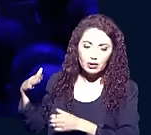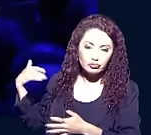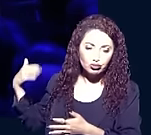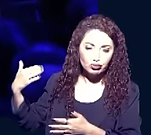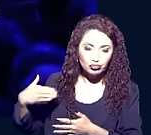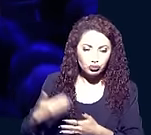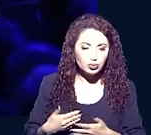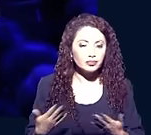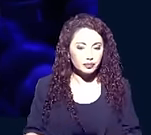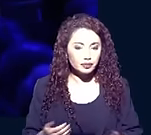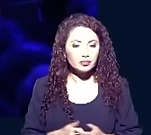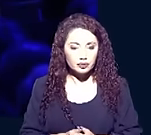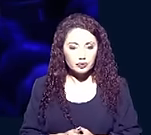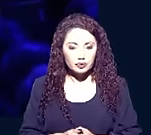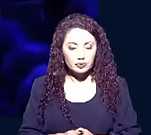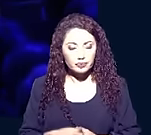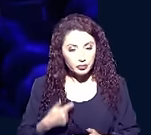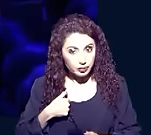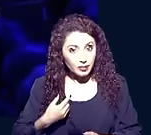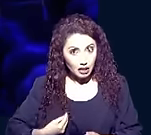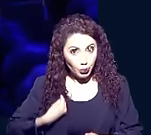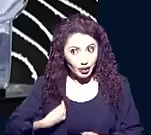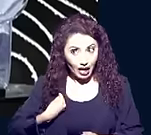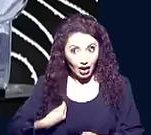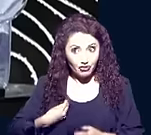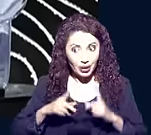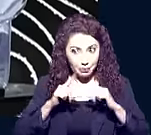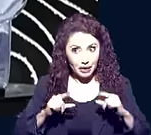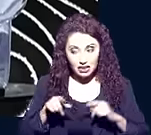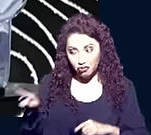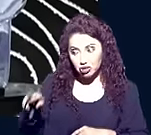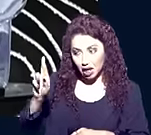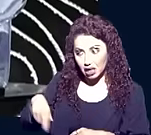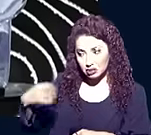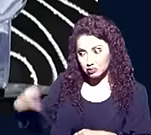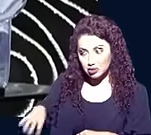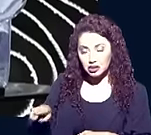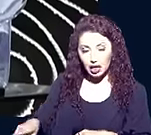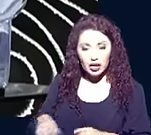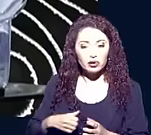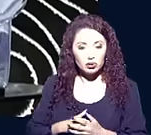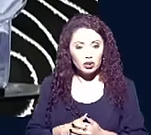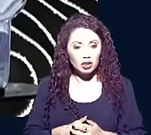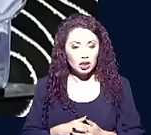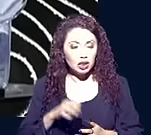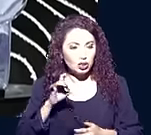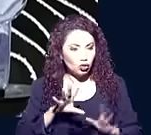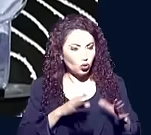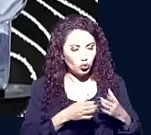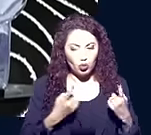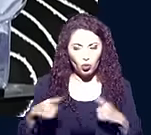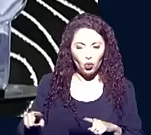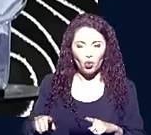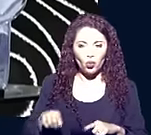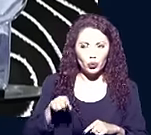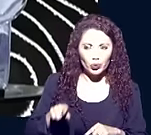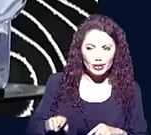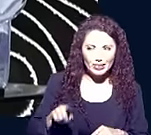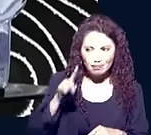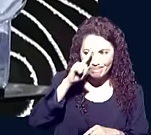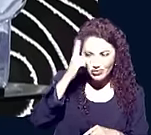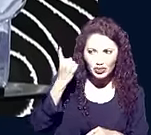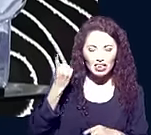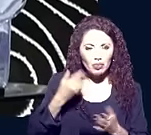coberto razão eu tava em Brasília na semana da reforma tributária e não era só oposição que duvidava da aprovação até Aliados muito